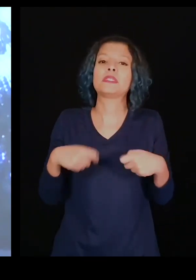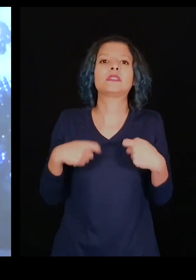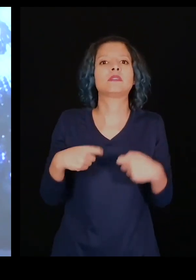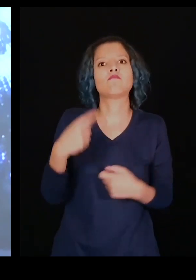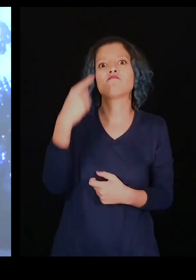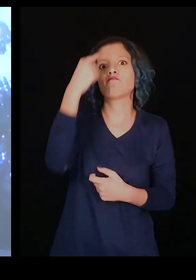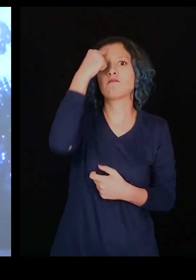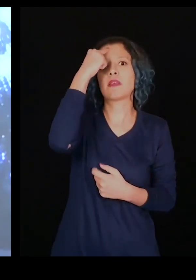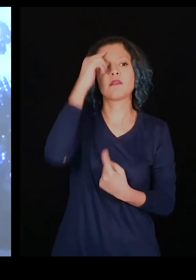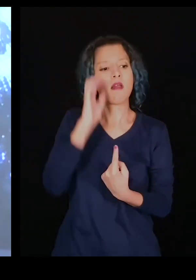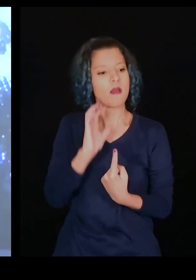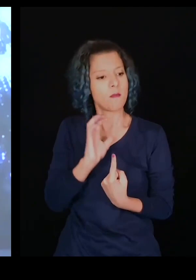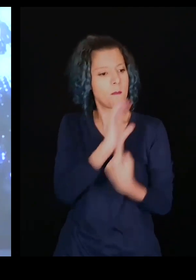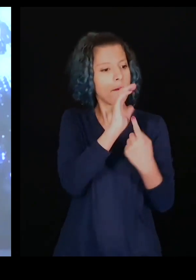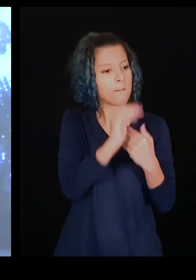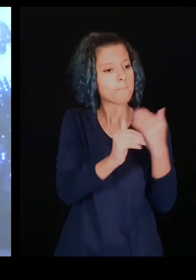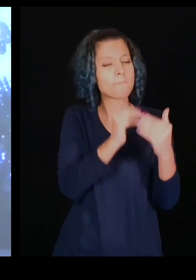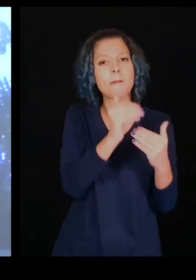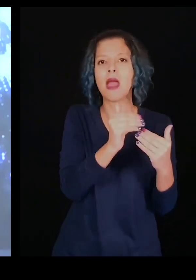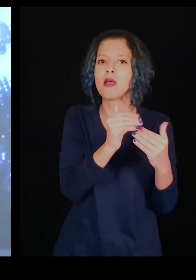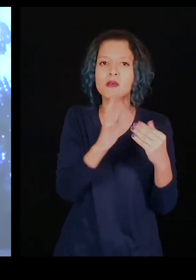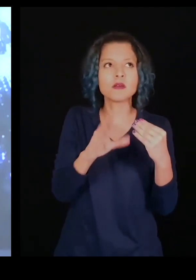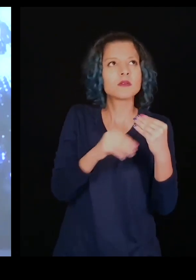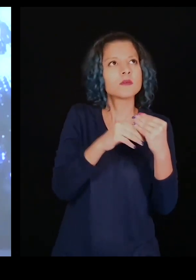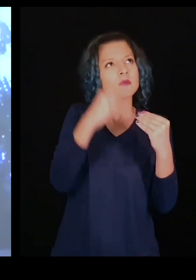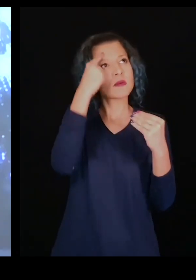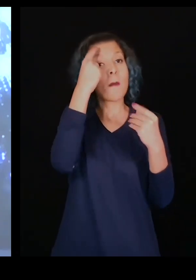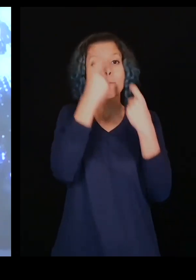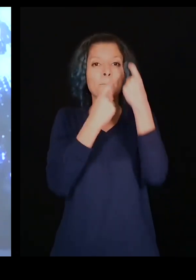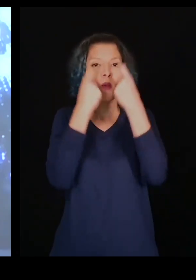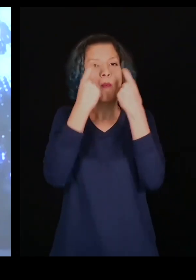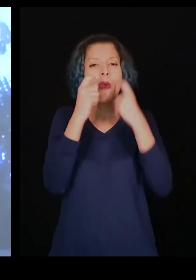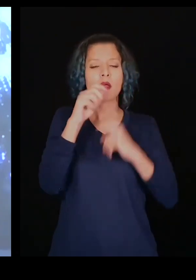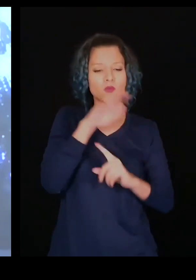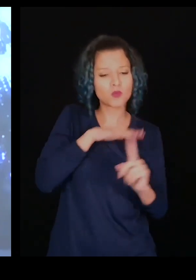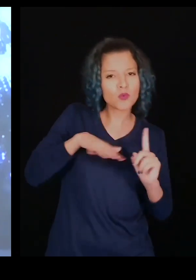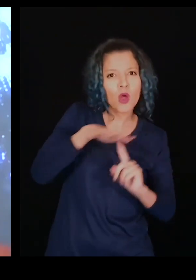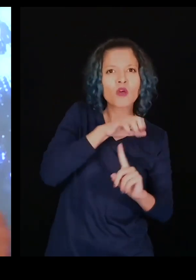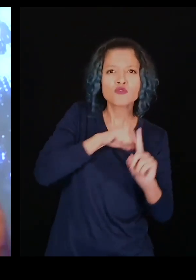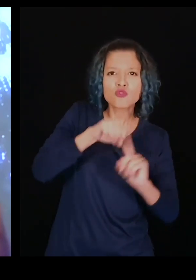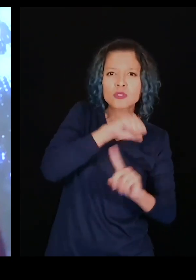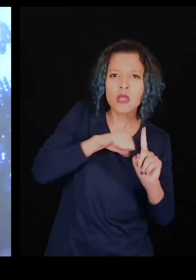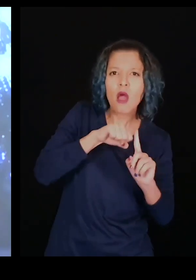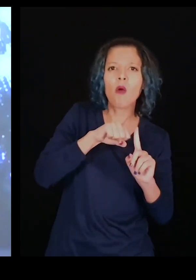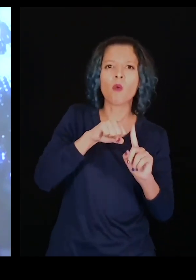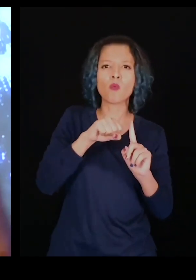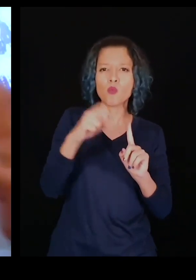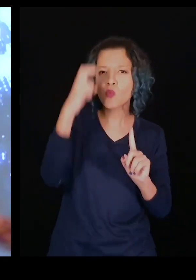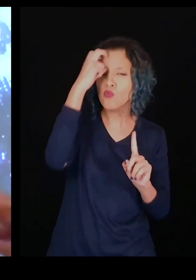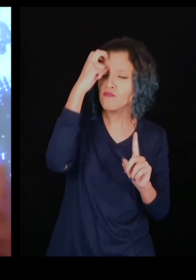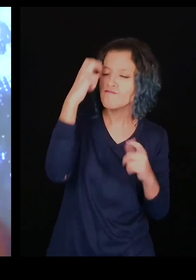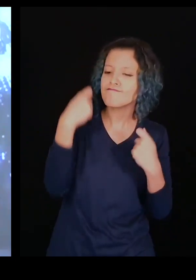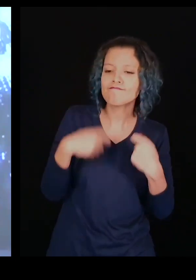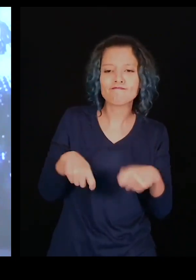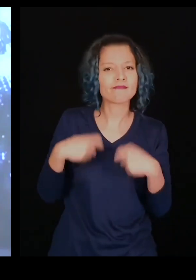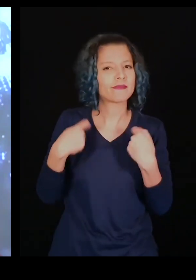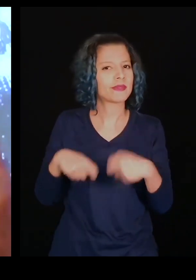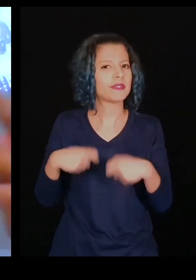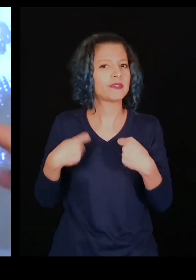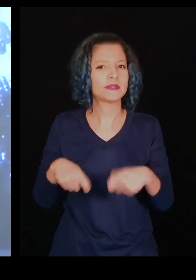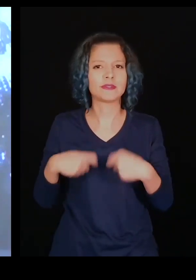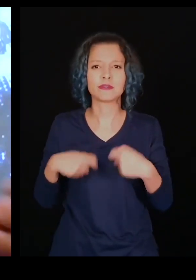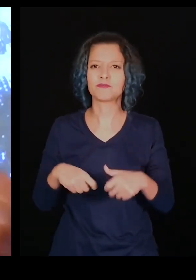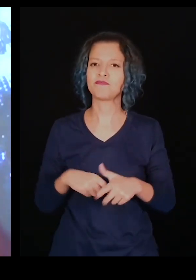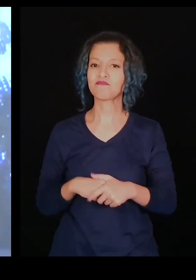ela precisa ser agregada no mundo social, no mundo cultural, que muitas vezes a gente faz movido